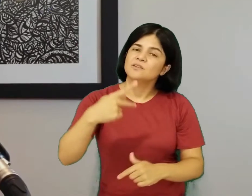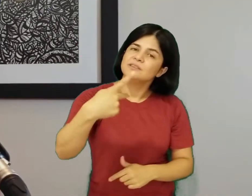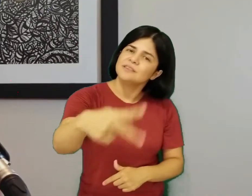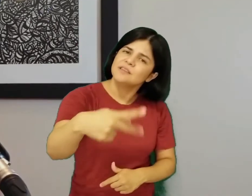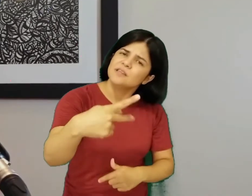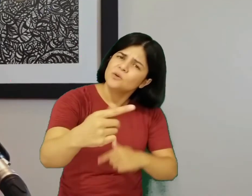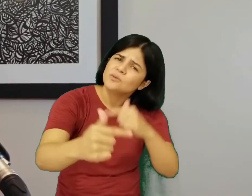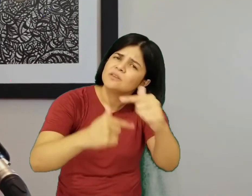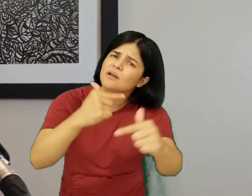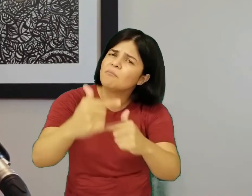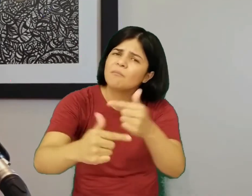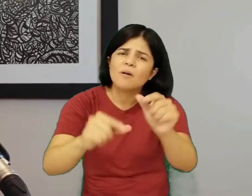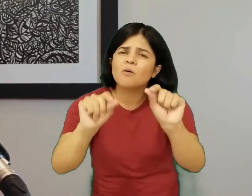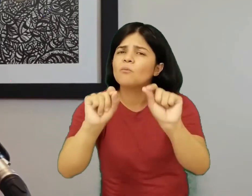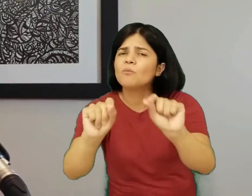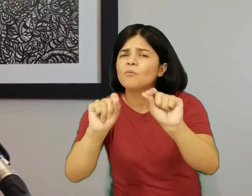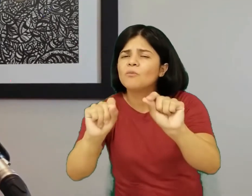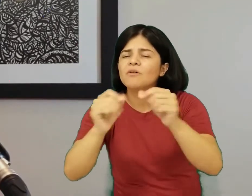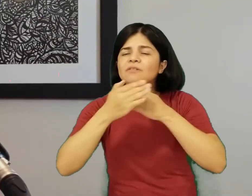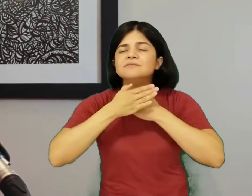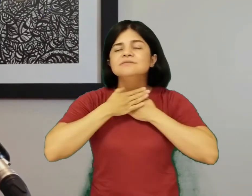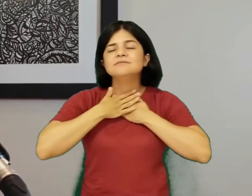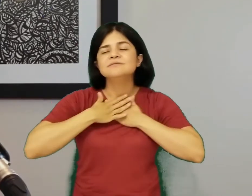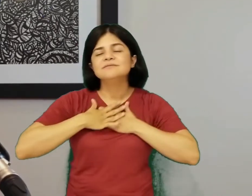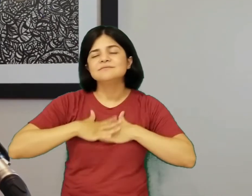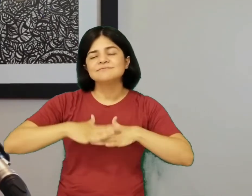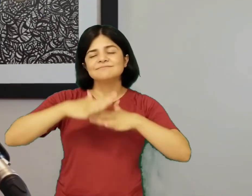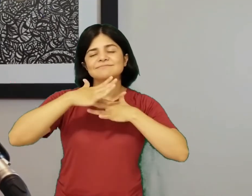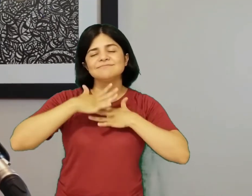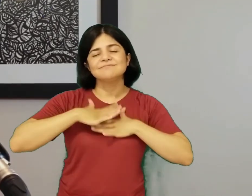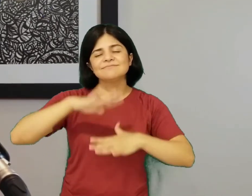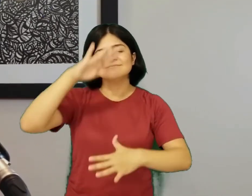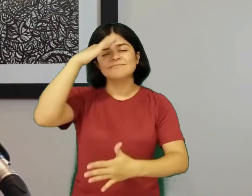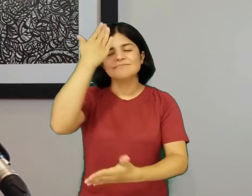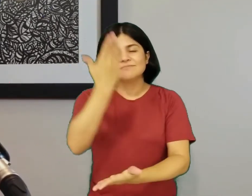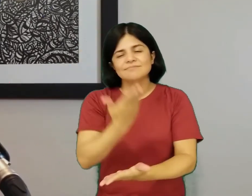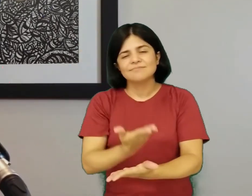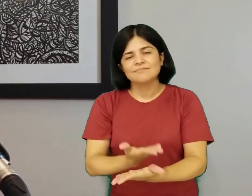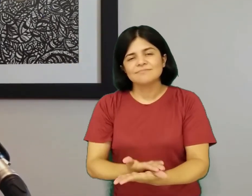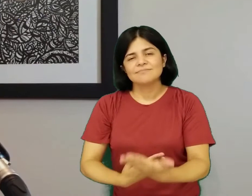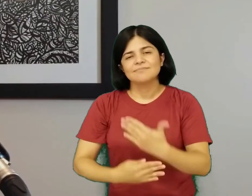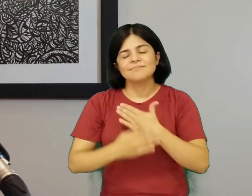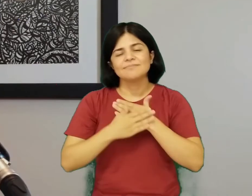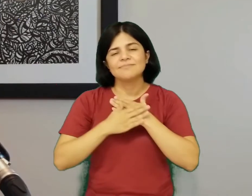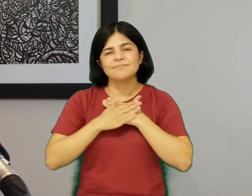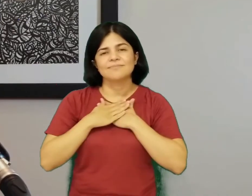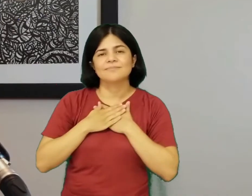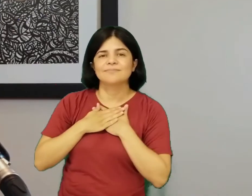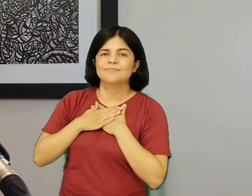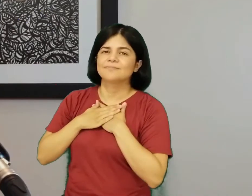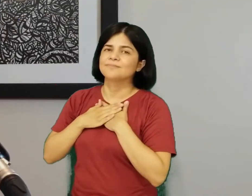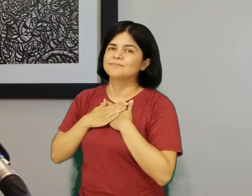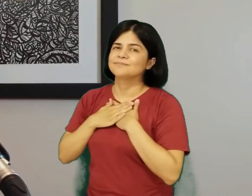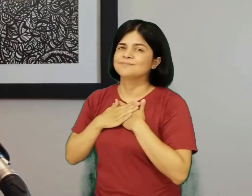e o teu trabalho é descansar em mim.